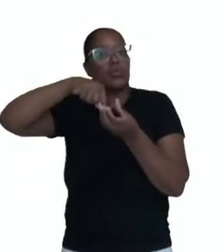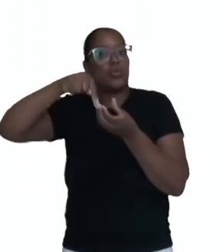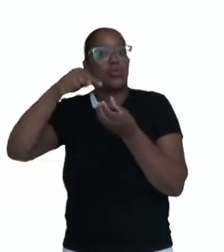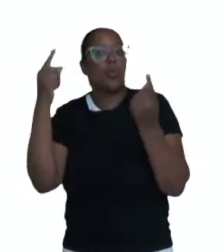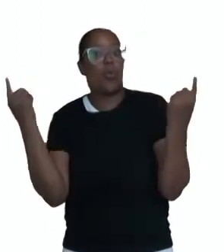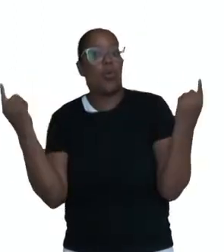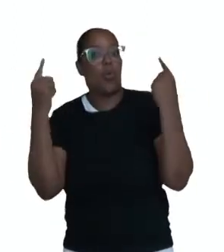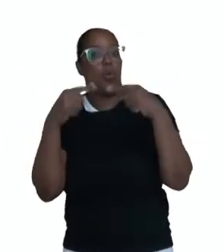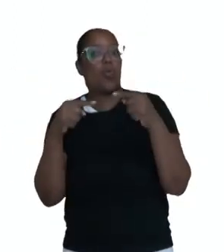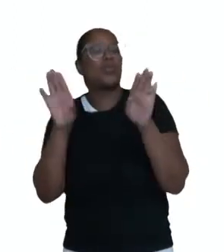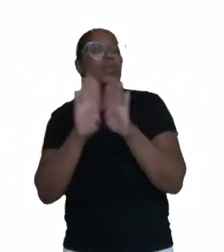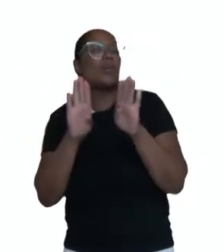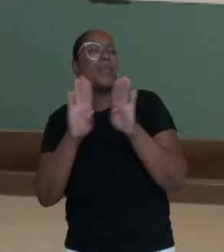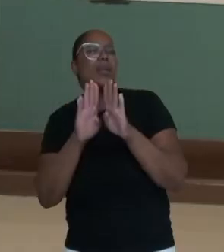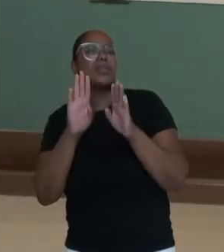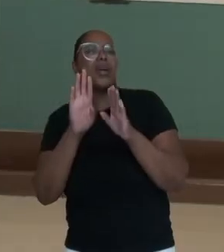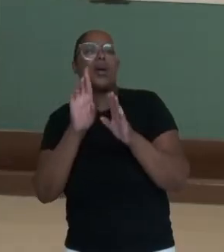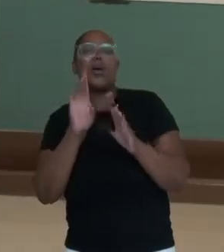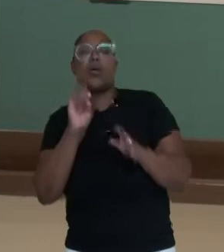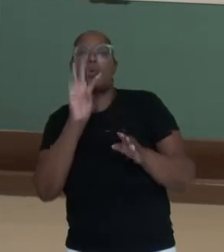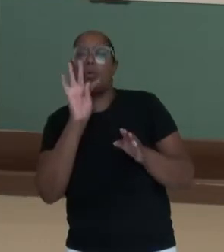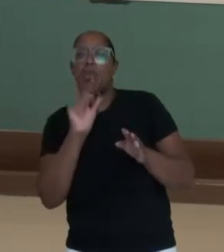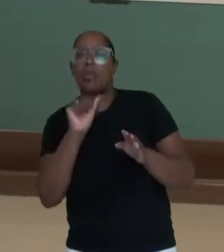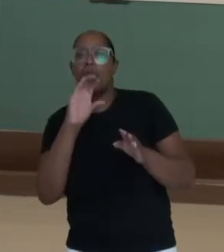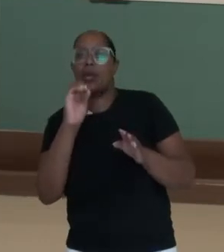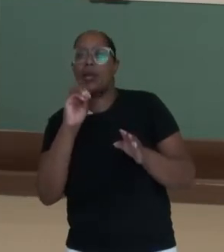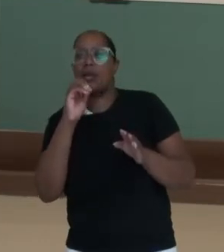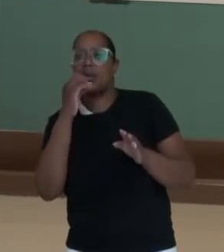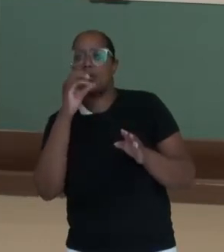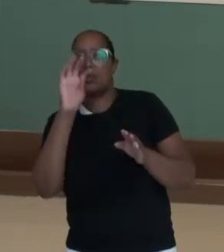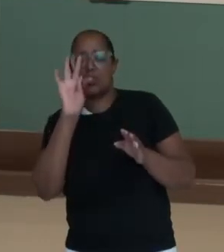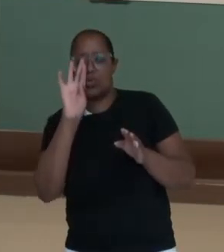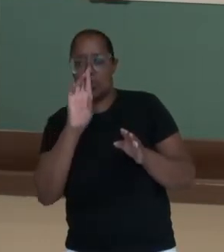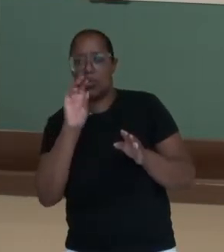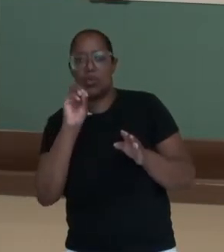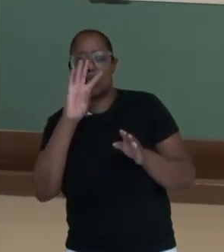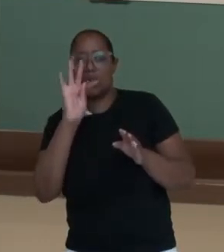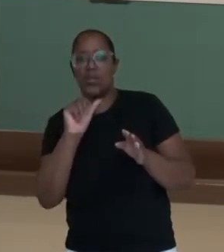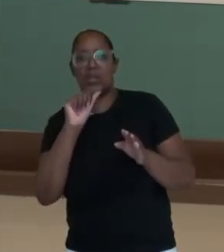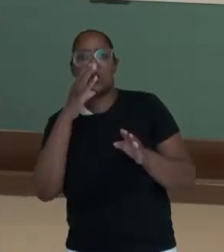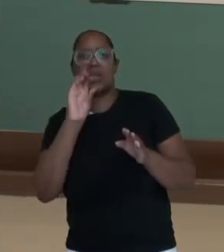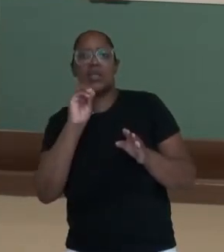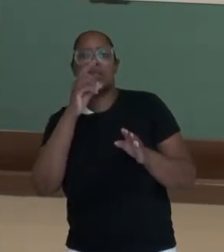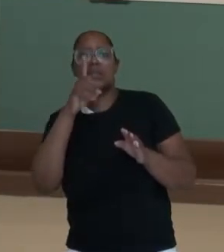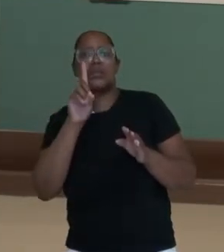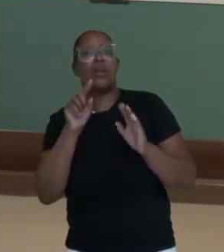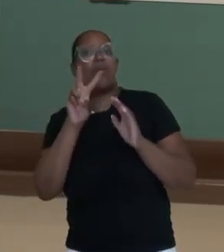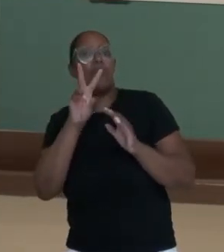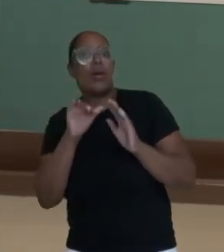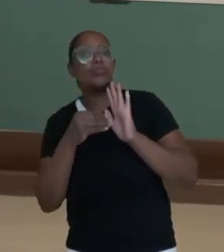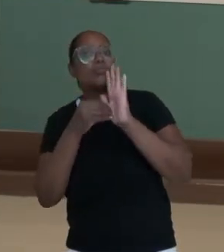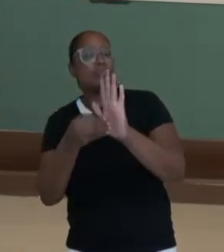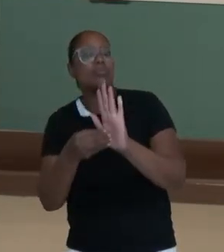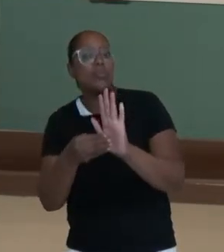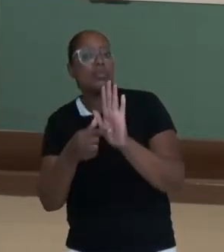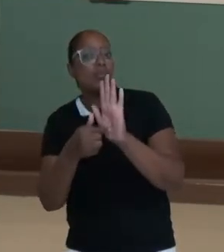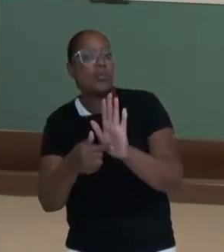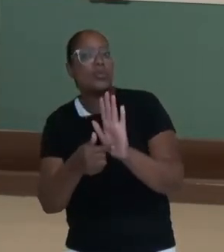essa rotação que ele está fazendo vai dar exatamente a figura que a gente conhece